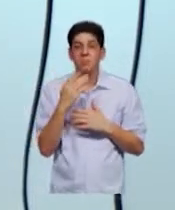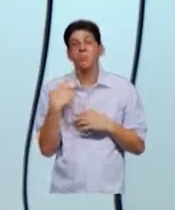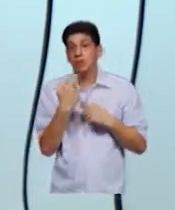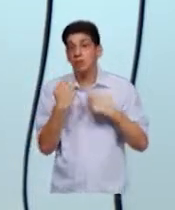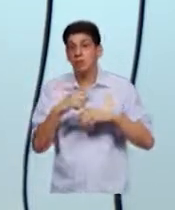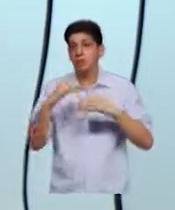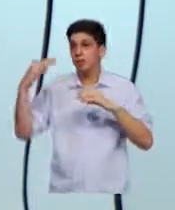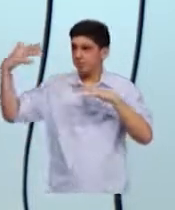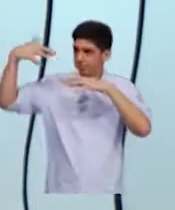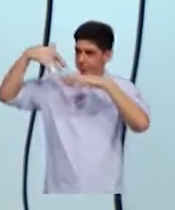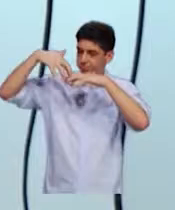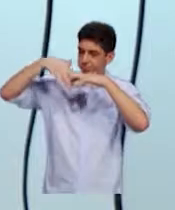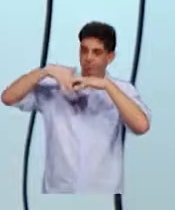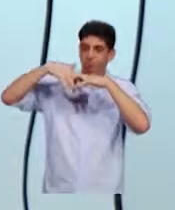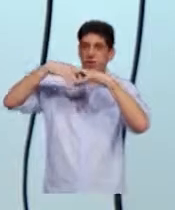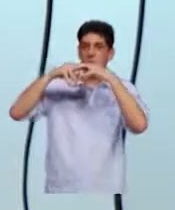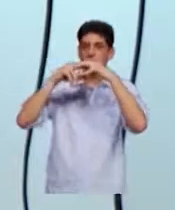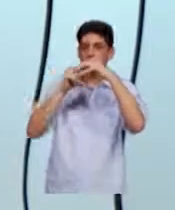da camada de ozônio.